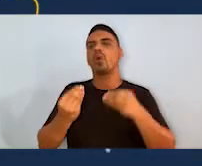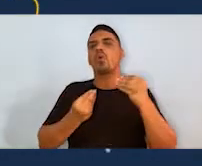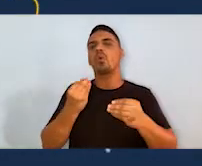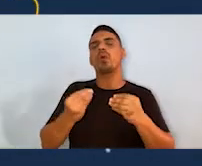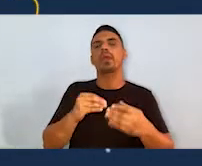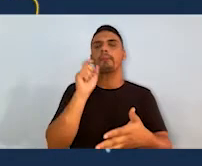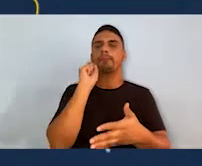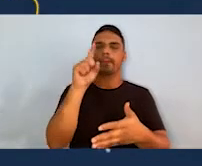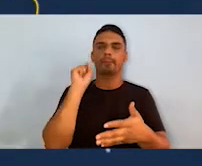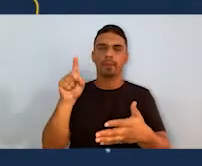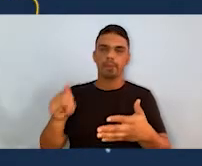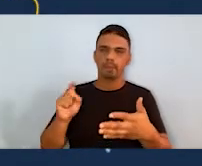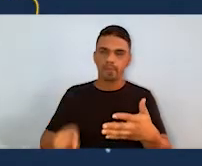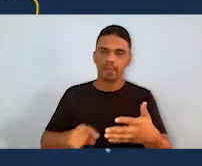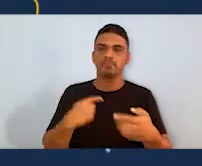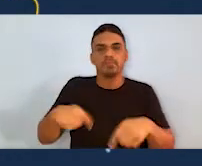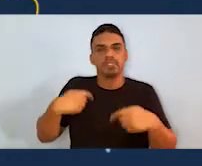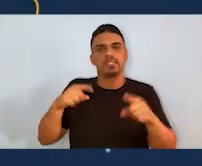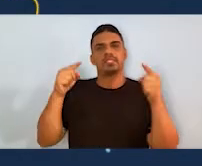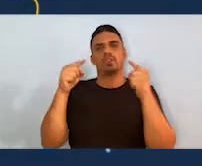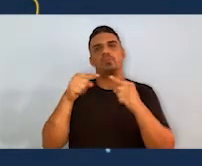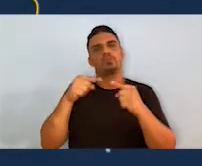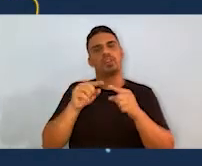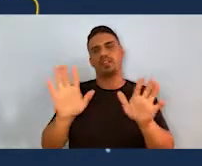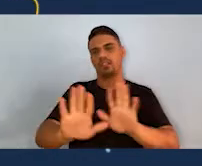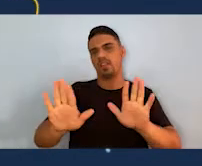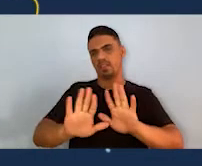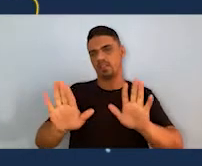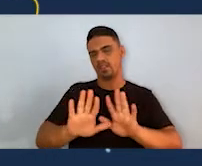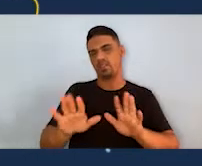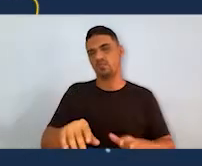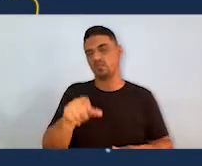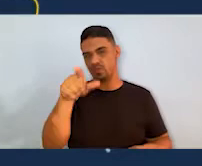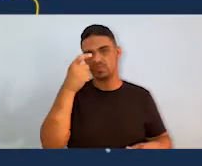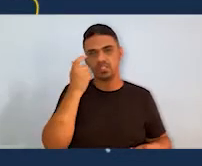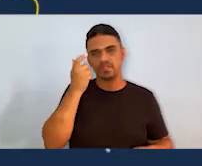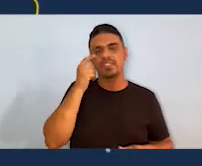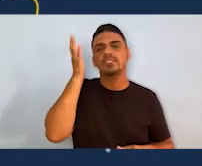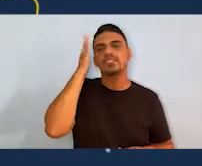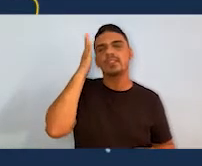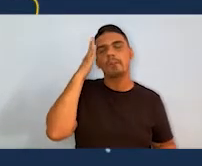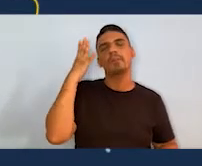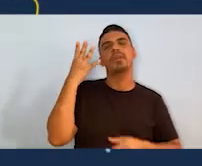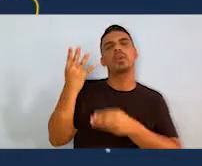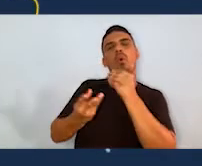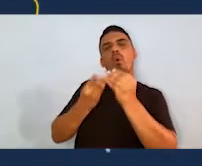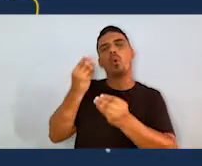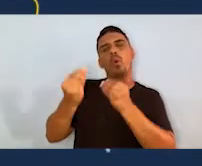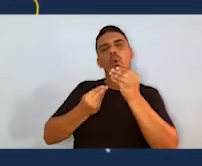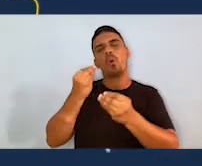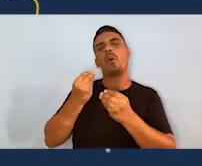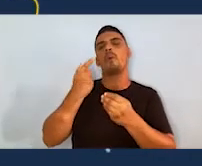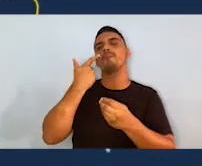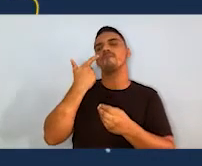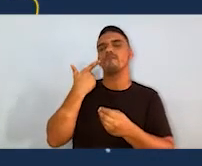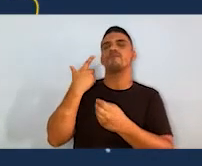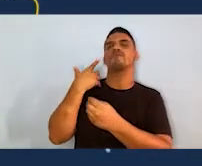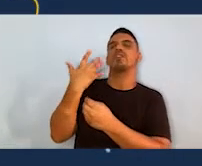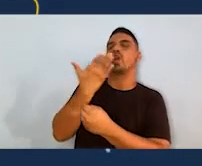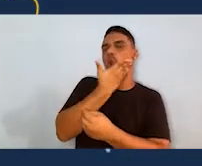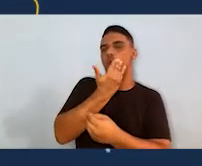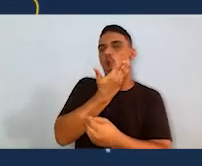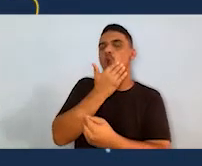é o comando naquele programa, então eu vou assumir que quem está usando o programa diferente vai meio que saber entender o que eu estou fazendo